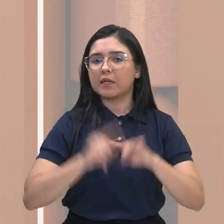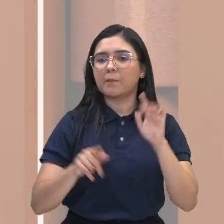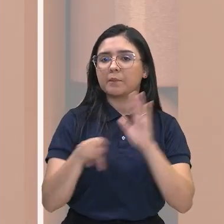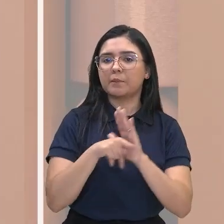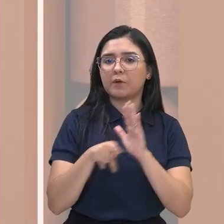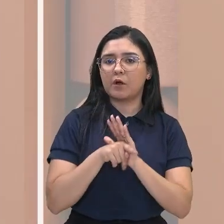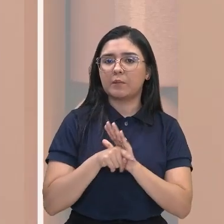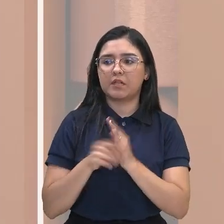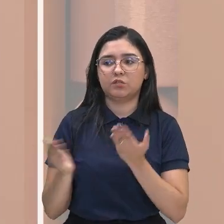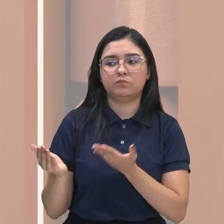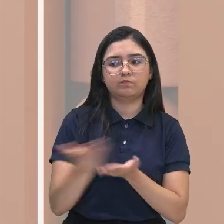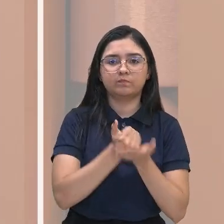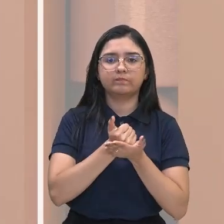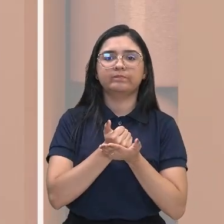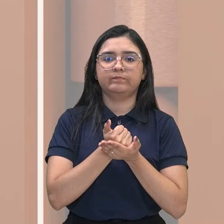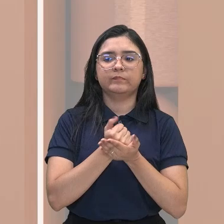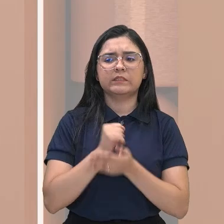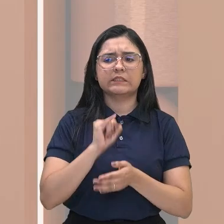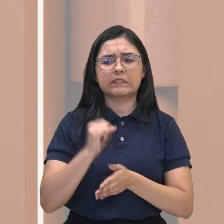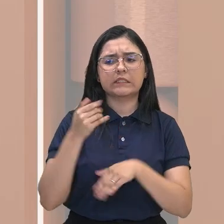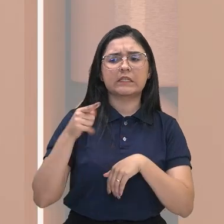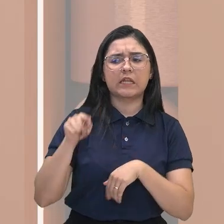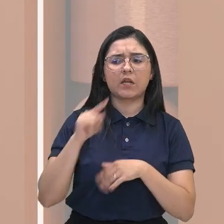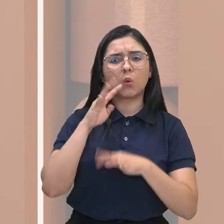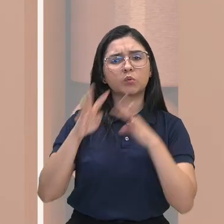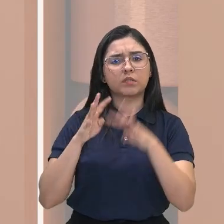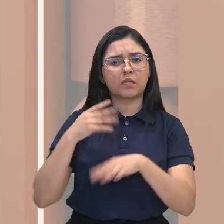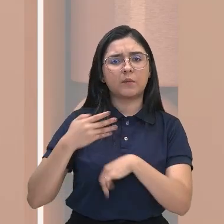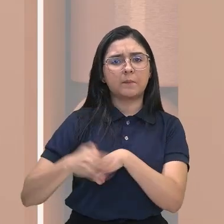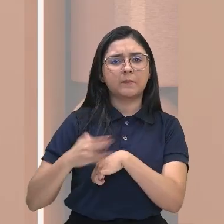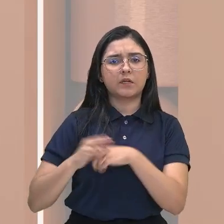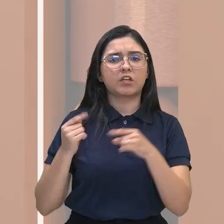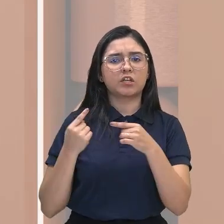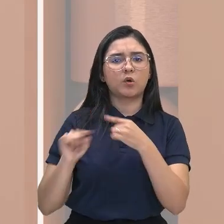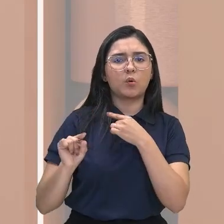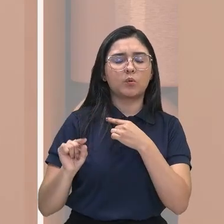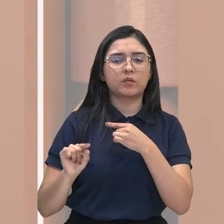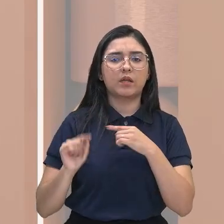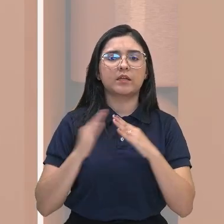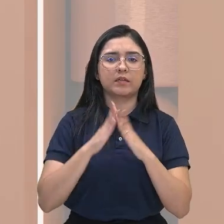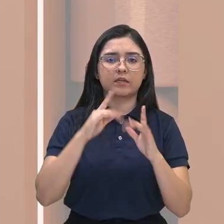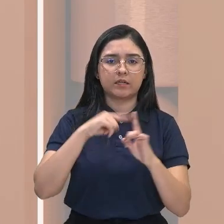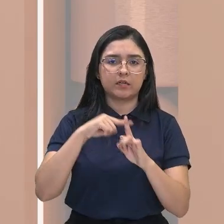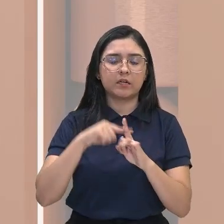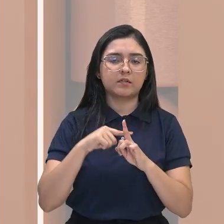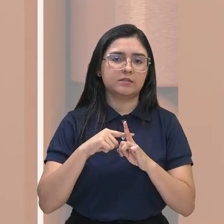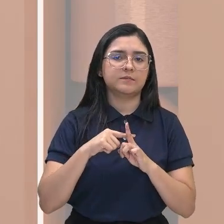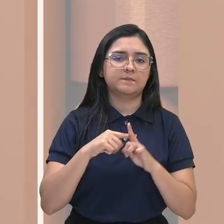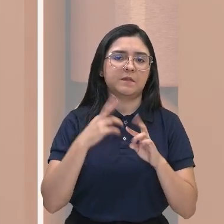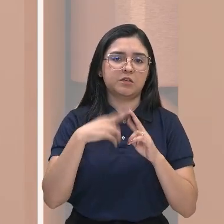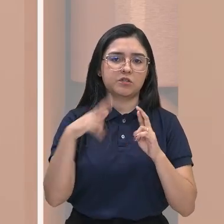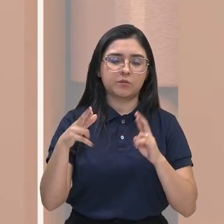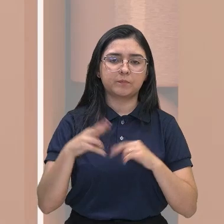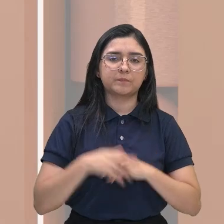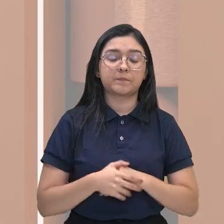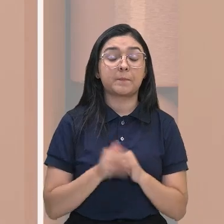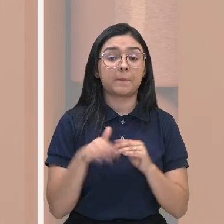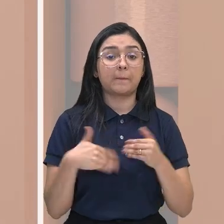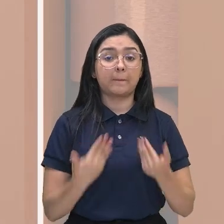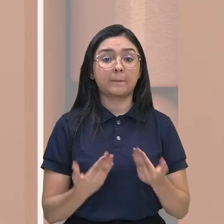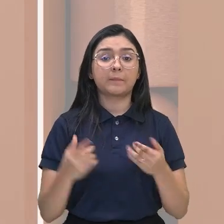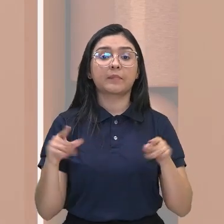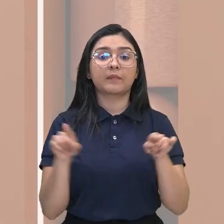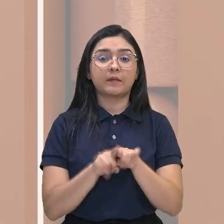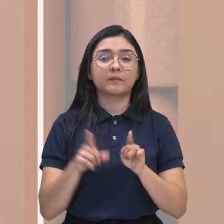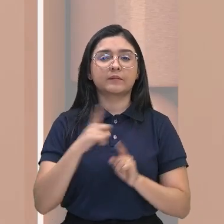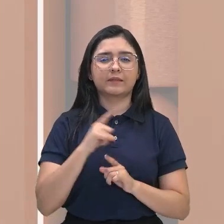acusadas, então, de alguma prática que iria de encontro ali aos dogmas religiosos. A gente tem um